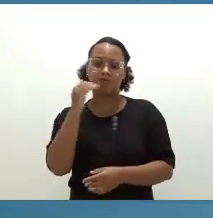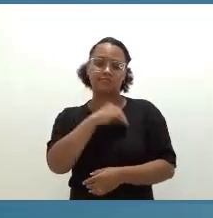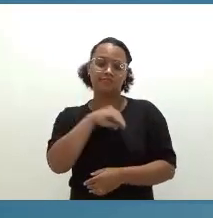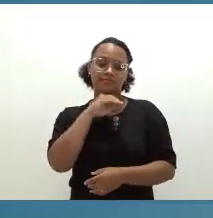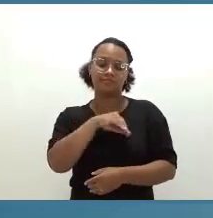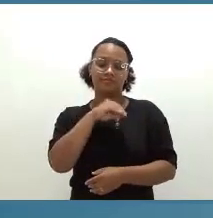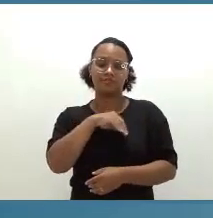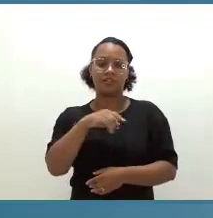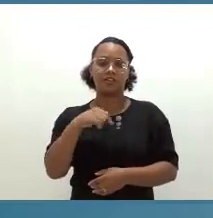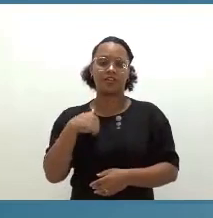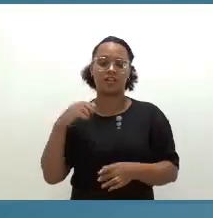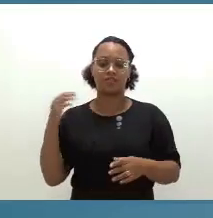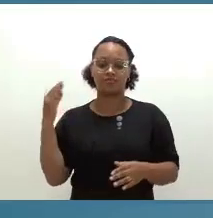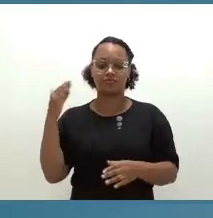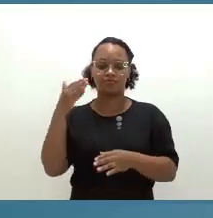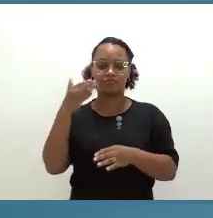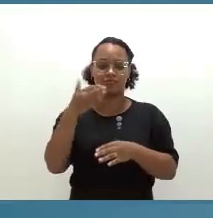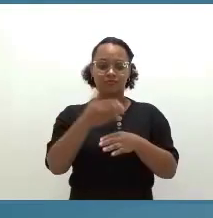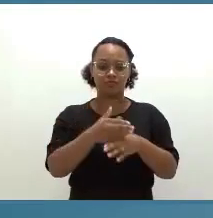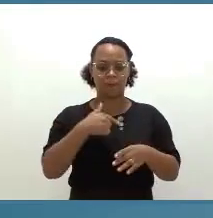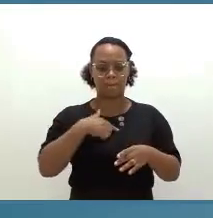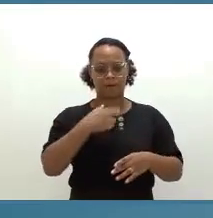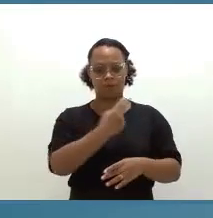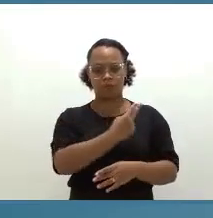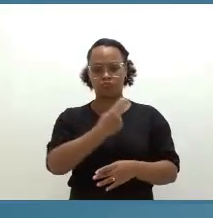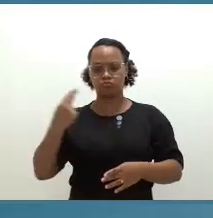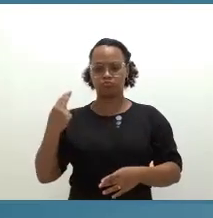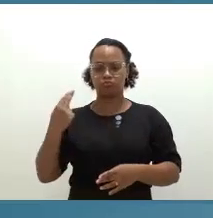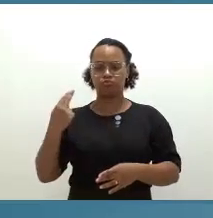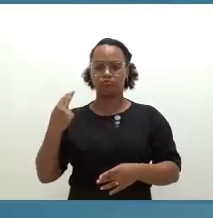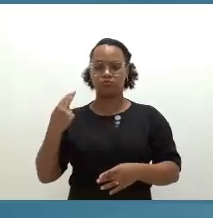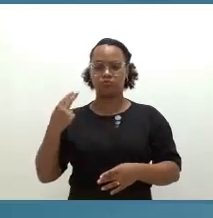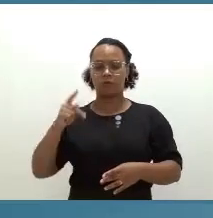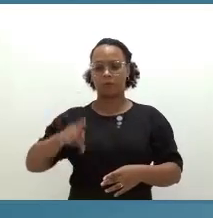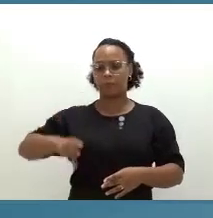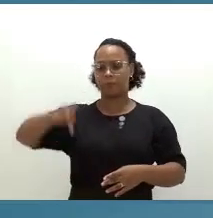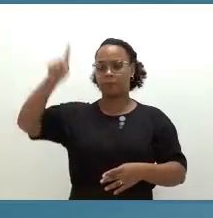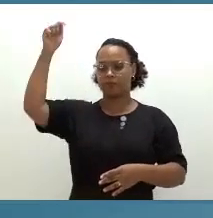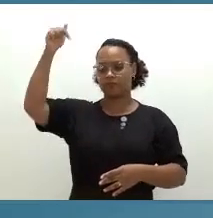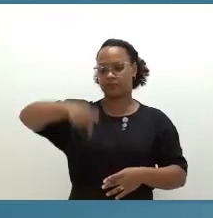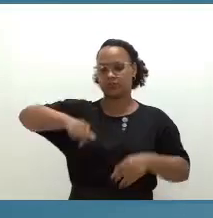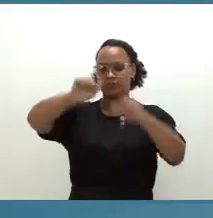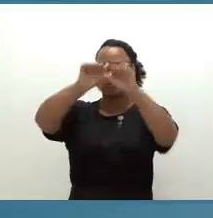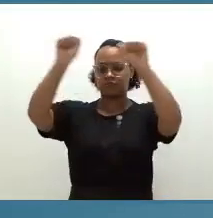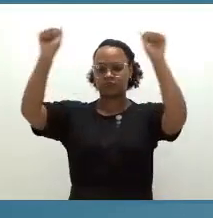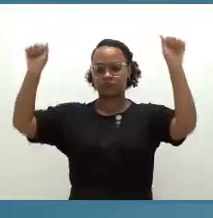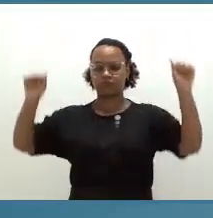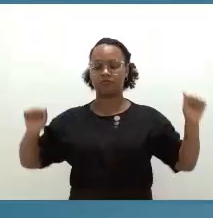eu estou aqui apresentando meu nome para presidir este tribunal.